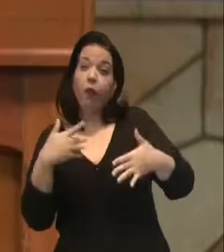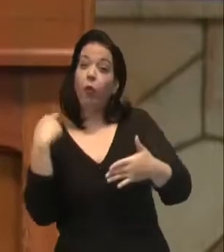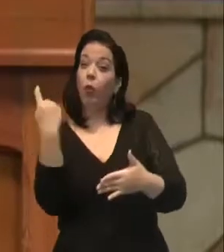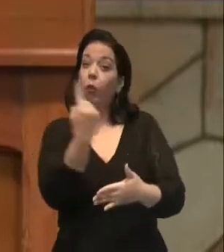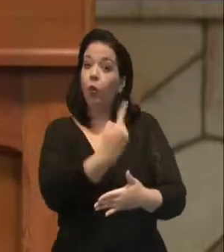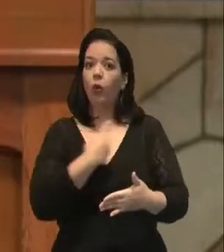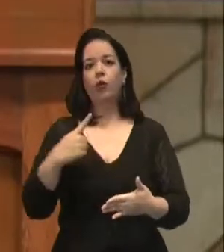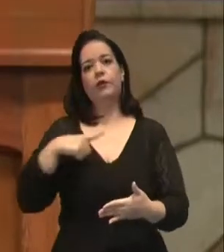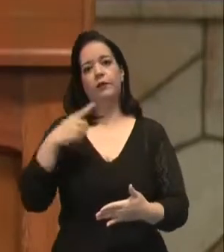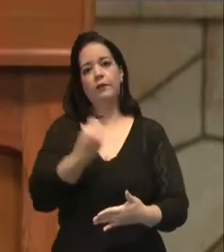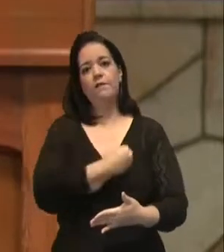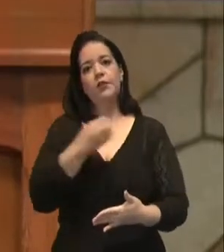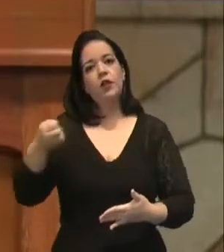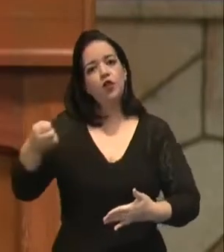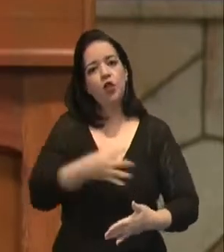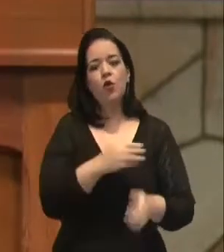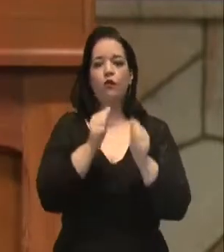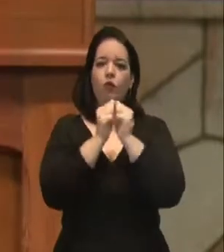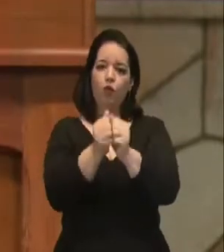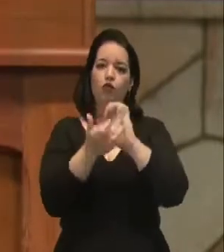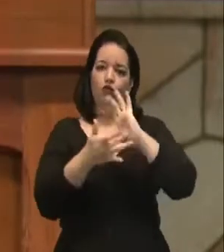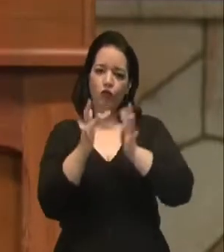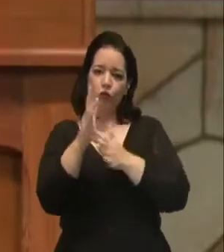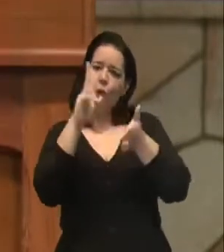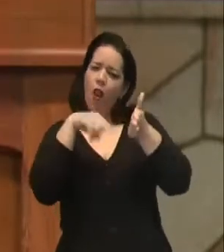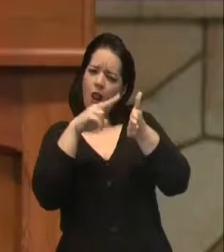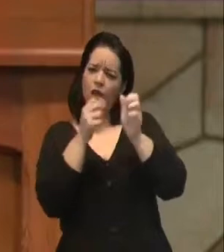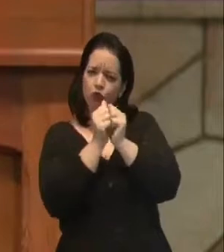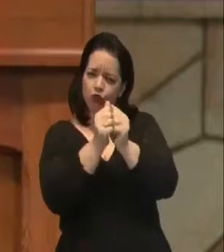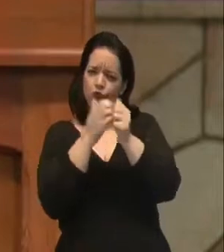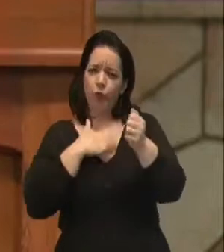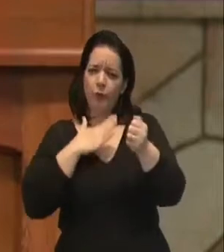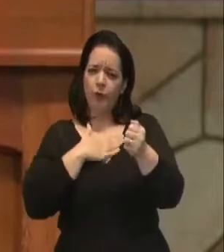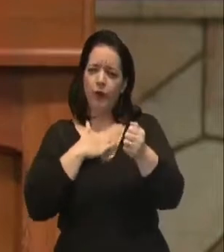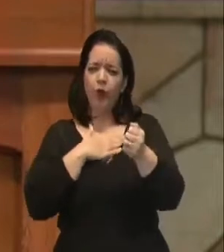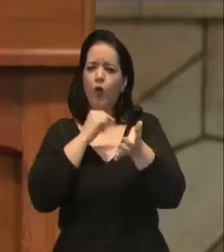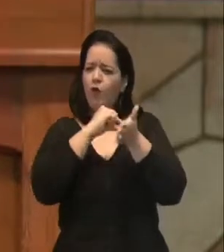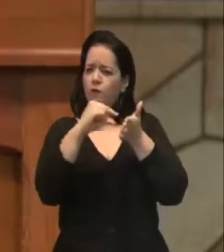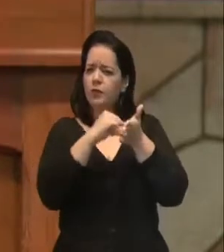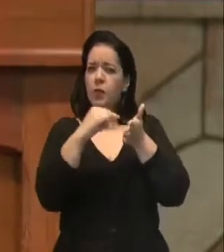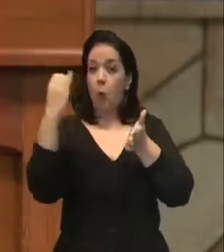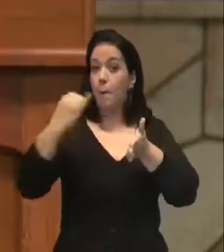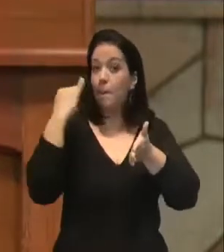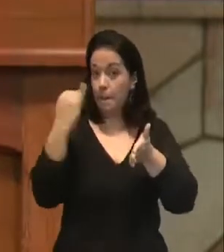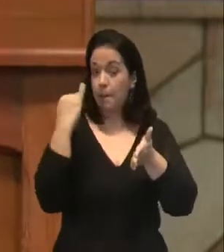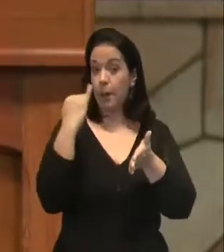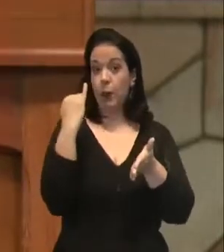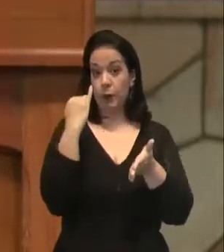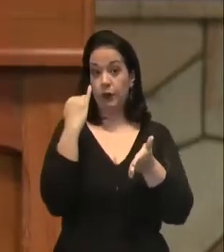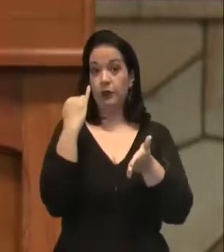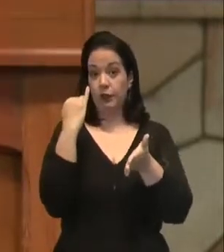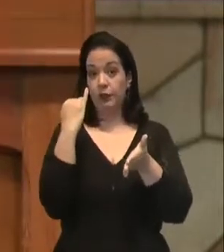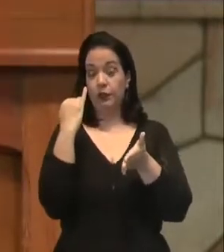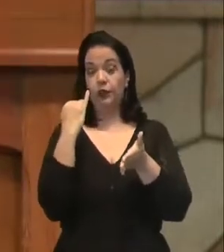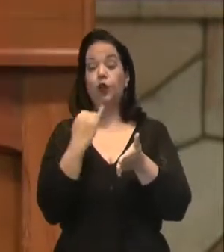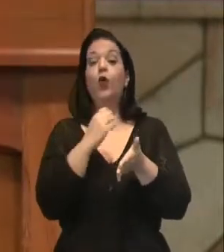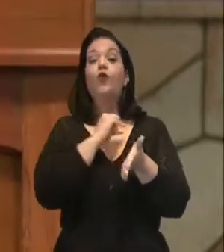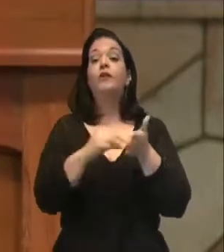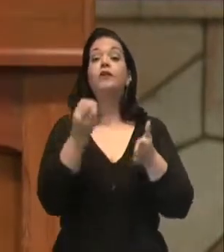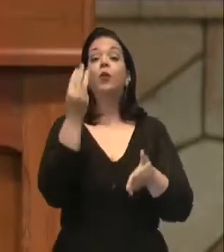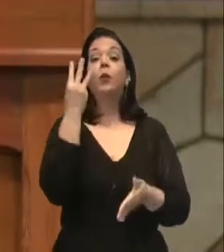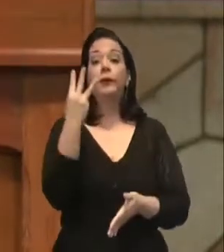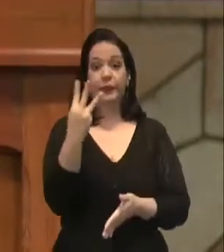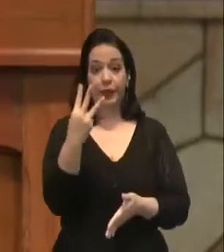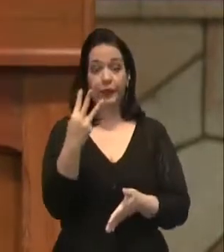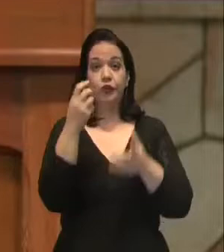Cristo. Leia comigo então um versículo que é chave para essa nossa primeira parte, que é o versículo 3.